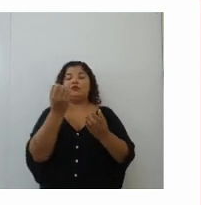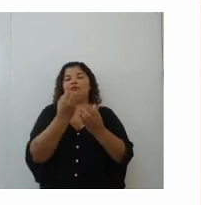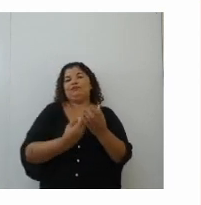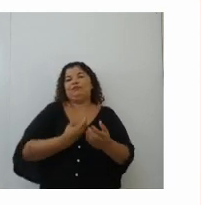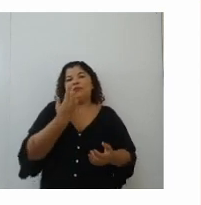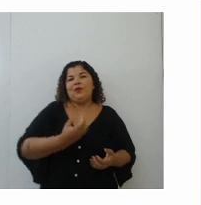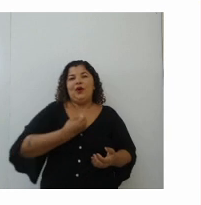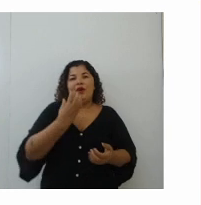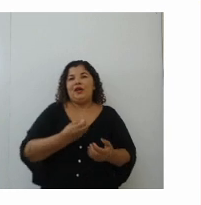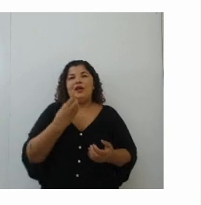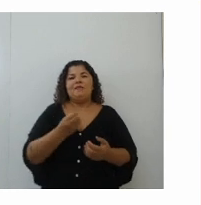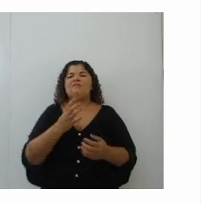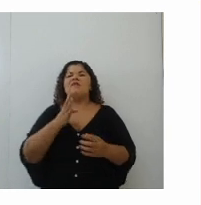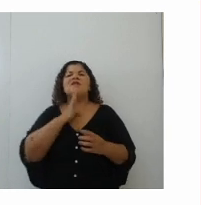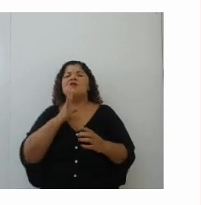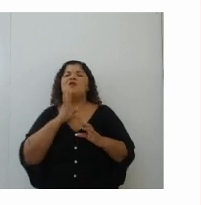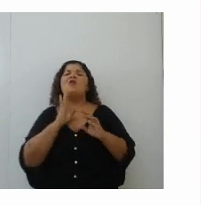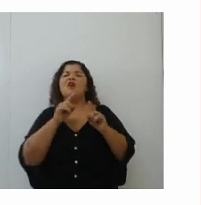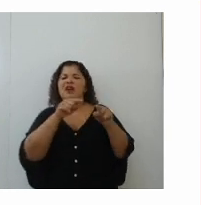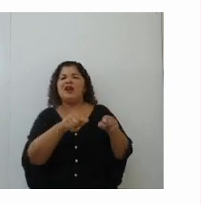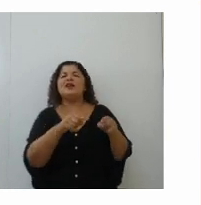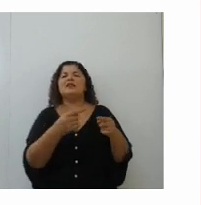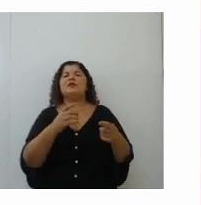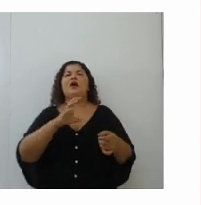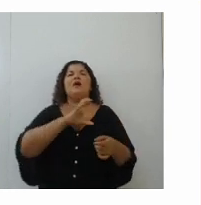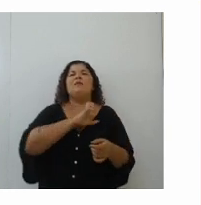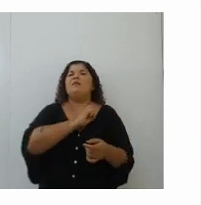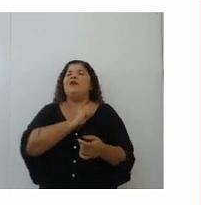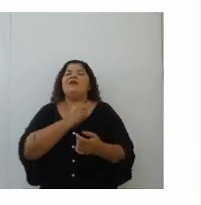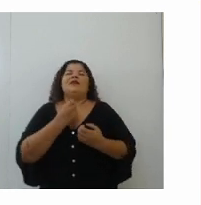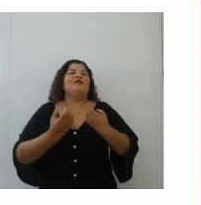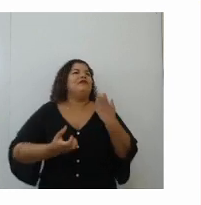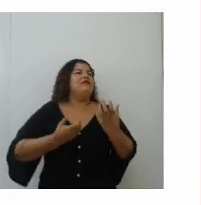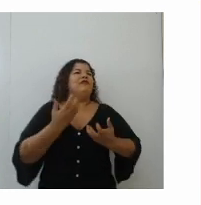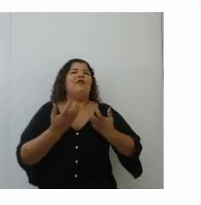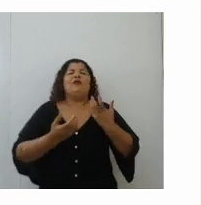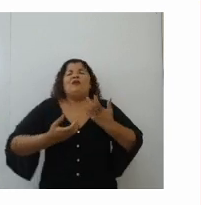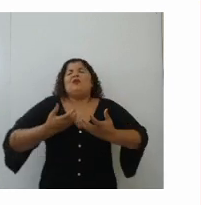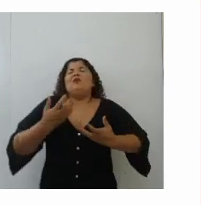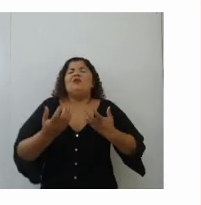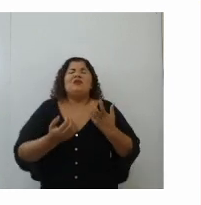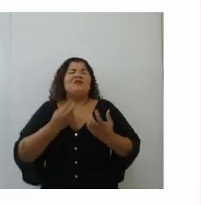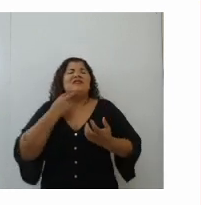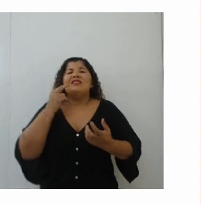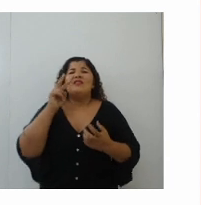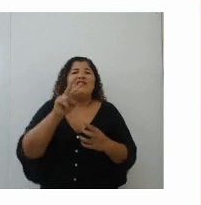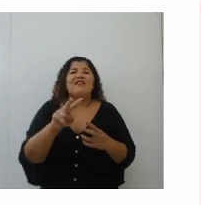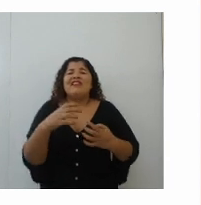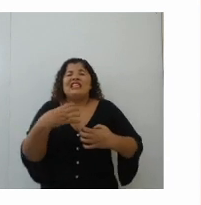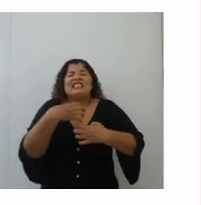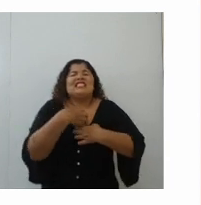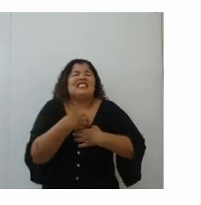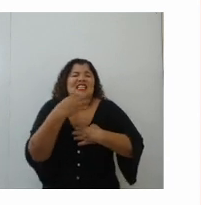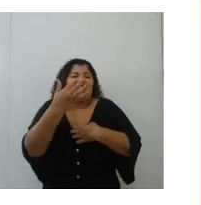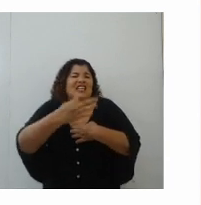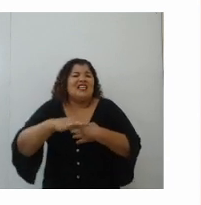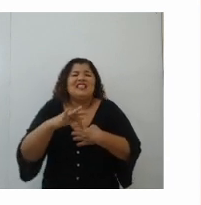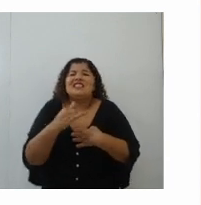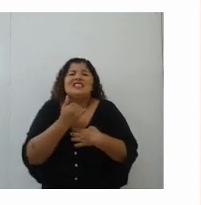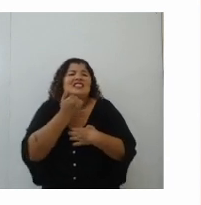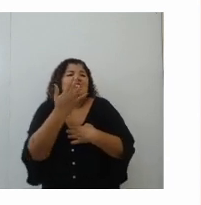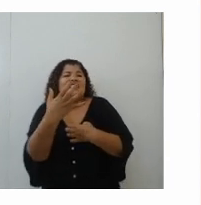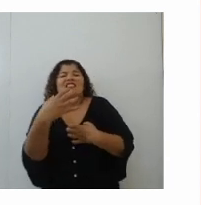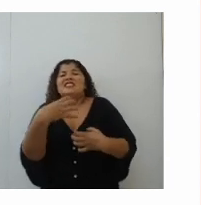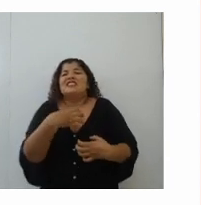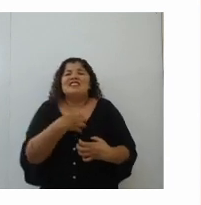seja o poema mais conhecido de Camões. O amor é fogo que arde sem se ver, é ferida que dói e não se sente, é um contentamento